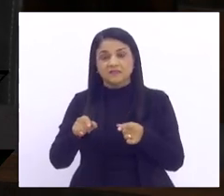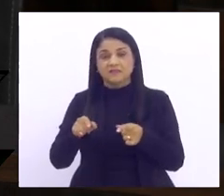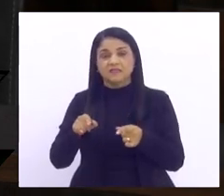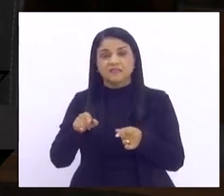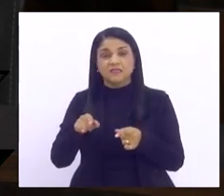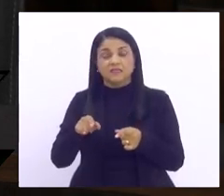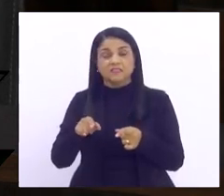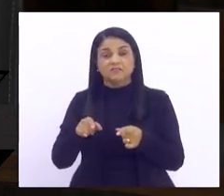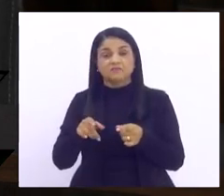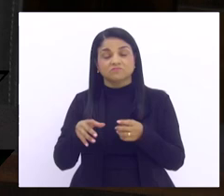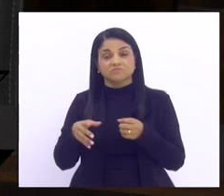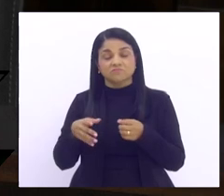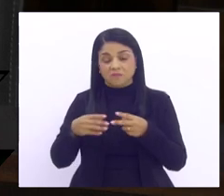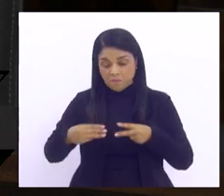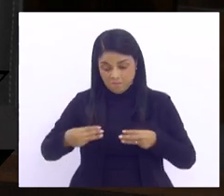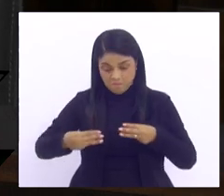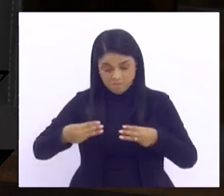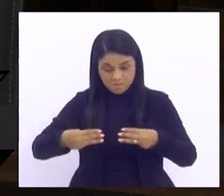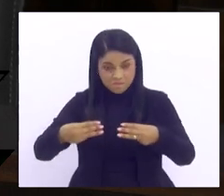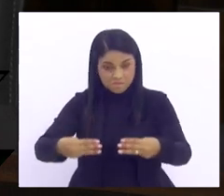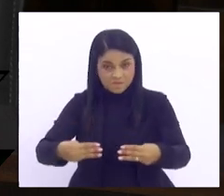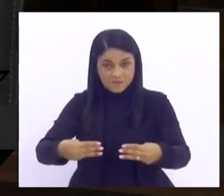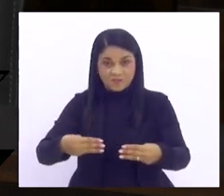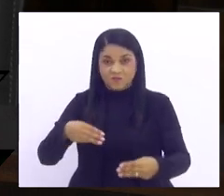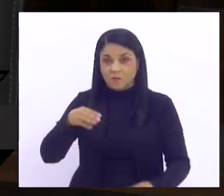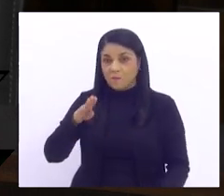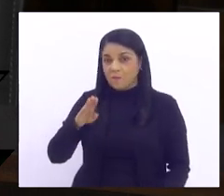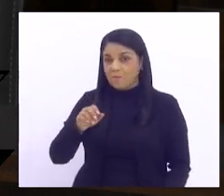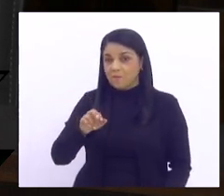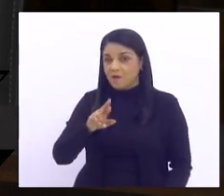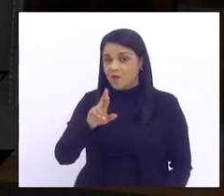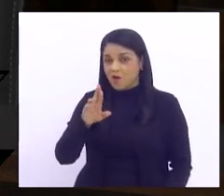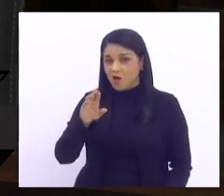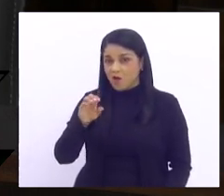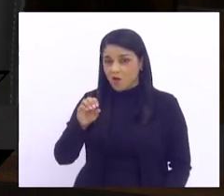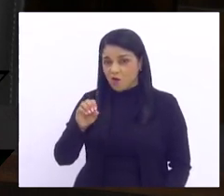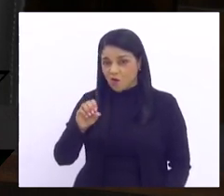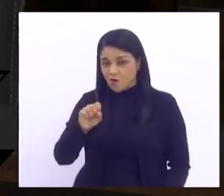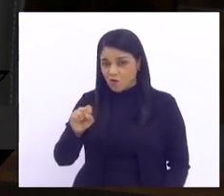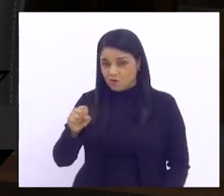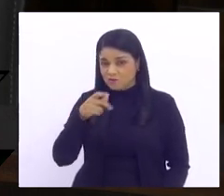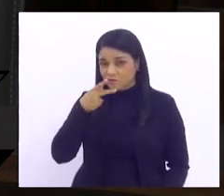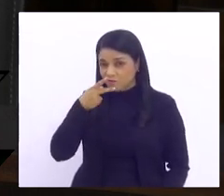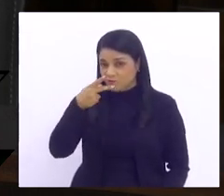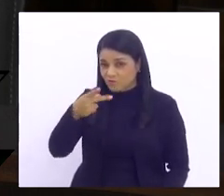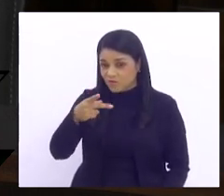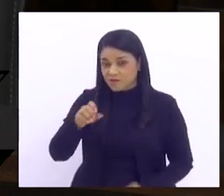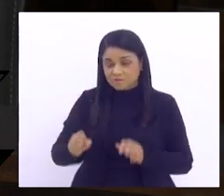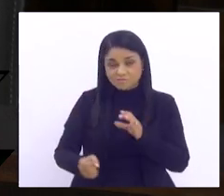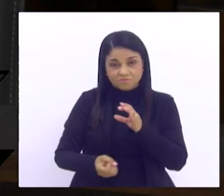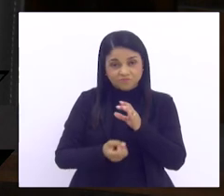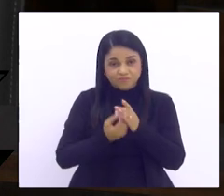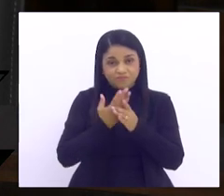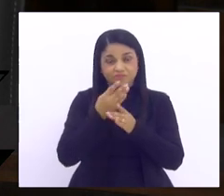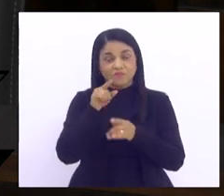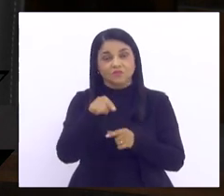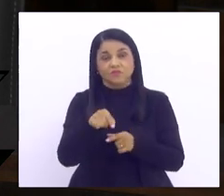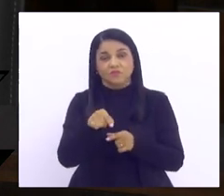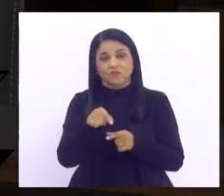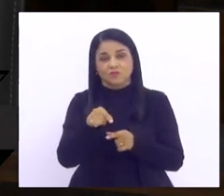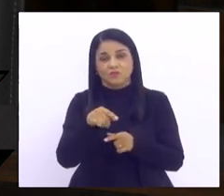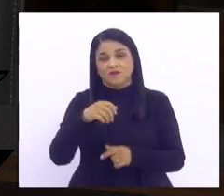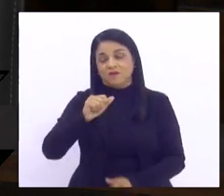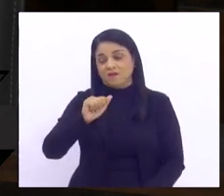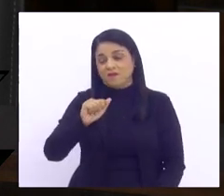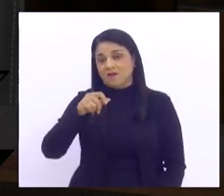da doutrina do ministro Barroso sobre a dignidade da pessoa humana. O ministro Barroso, ele é o autor intelectual dessa